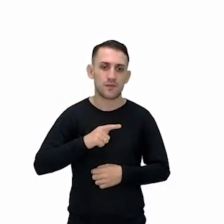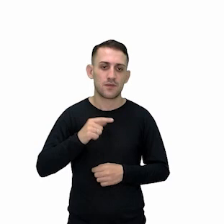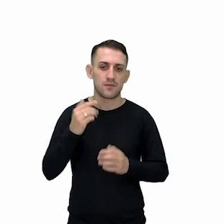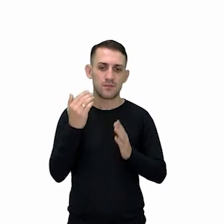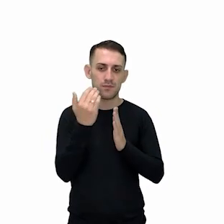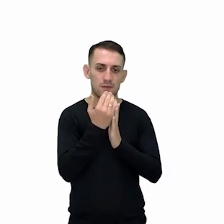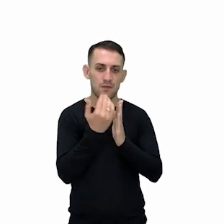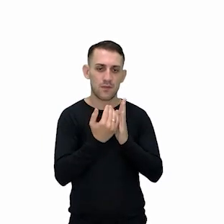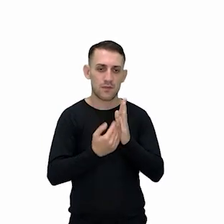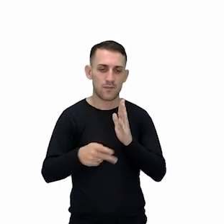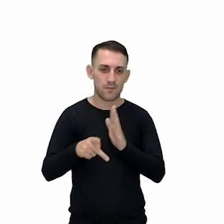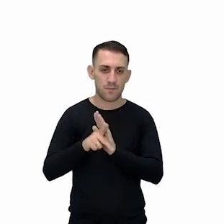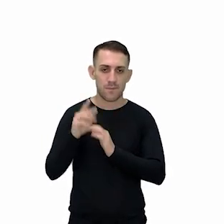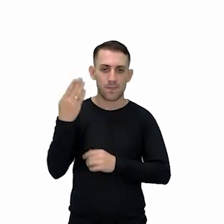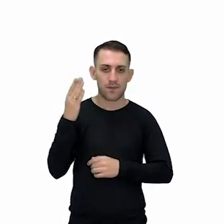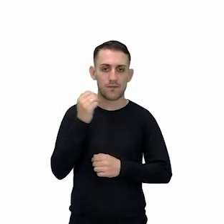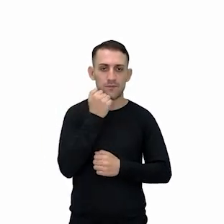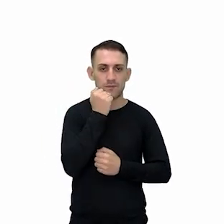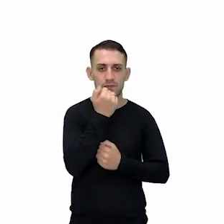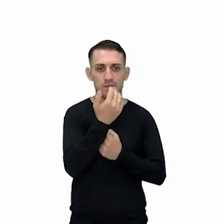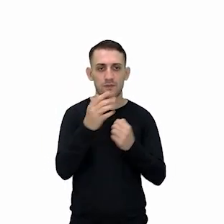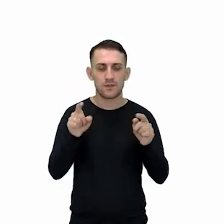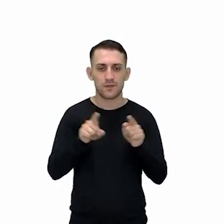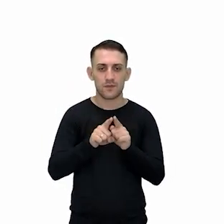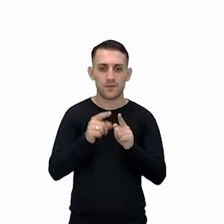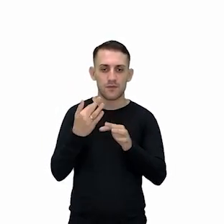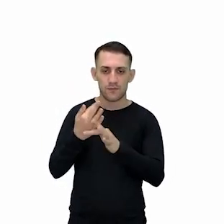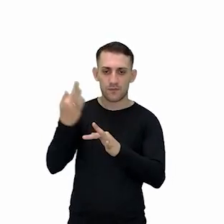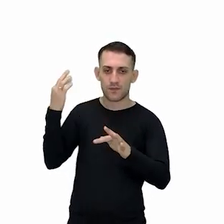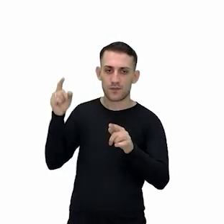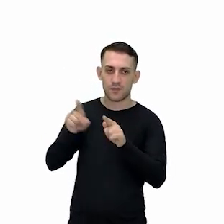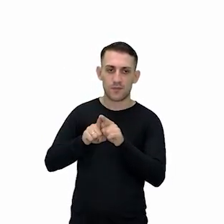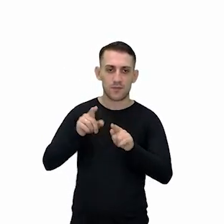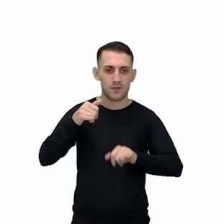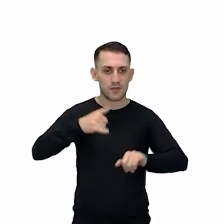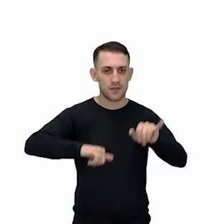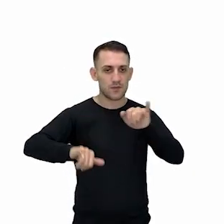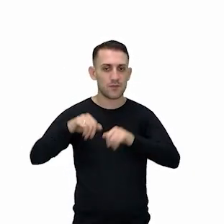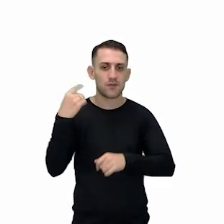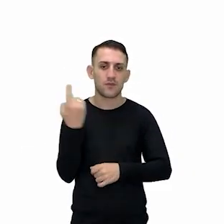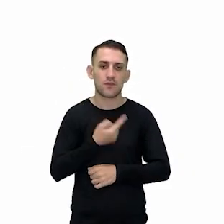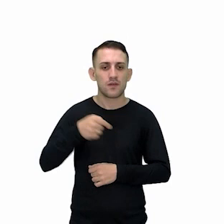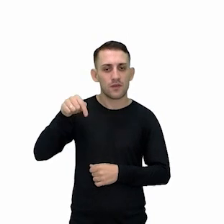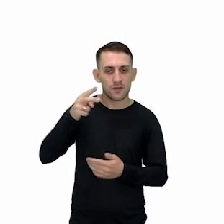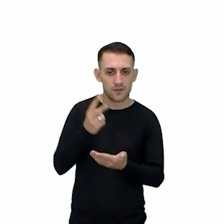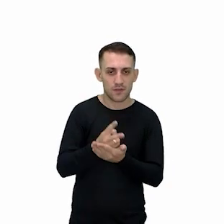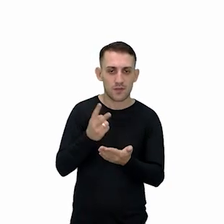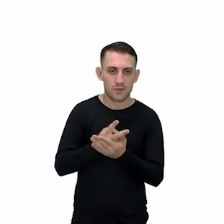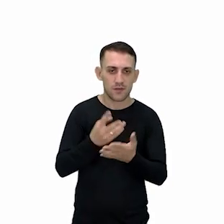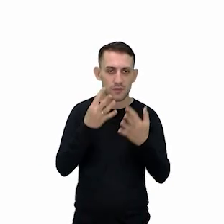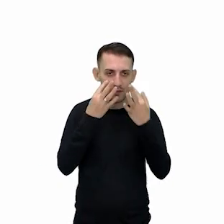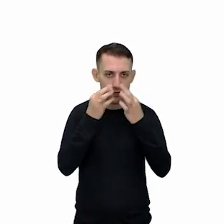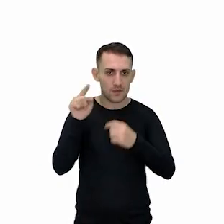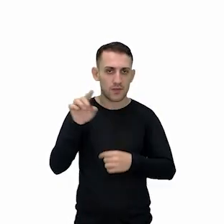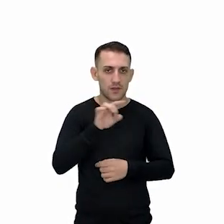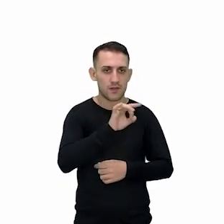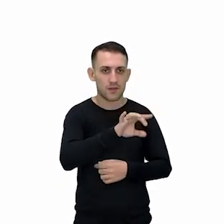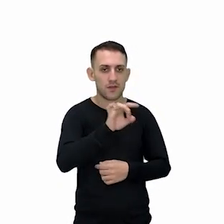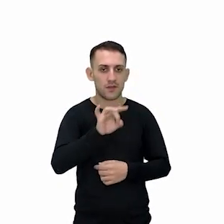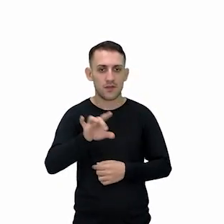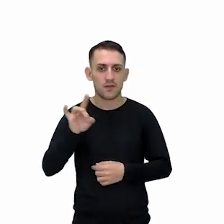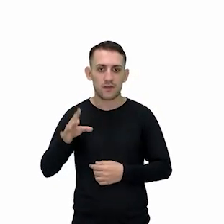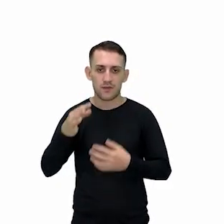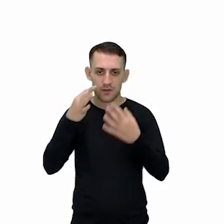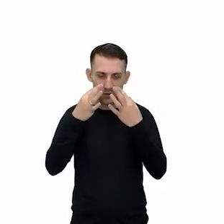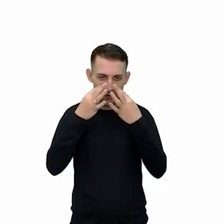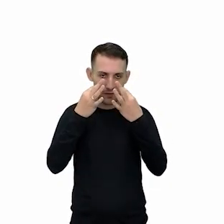de biologia, de ciências, de física e de química, que nós vamos sempre estar de olho aí em cada um deles,